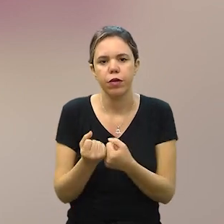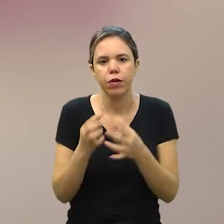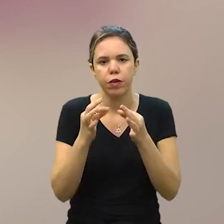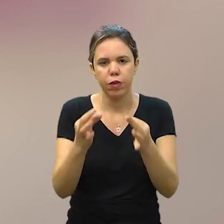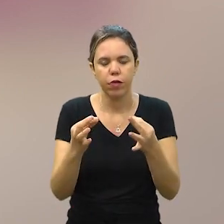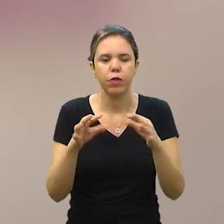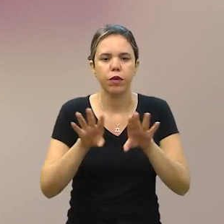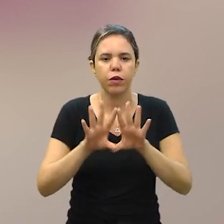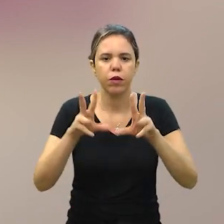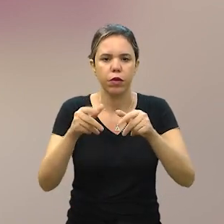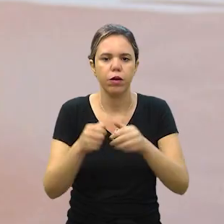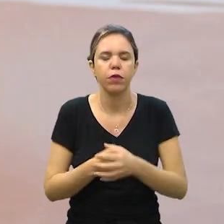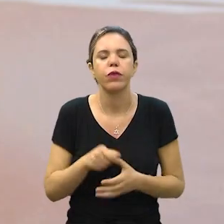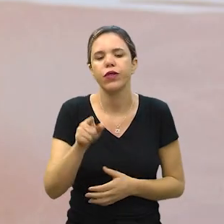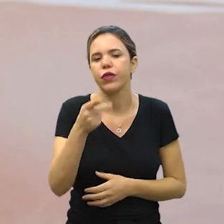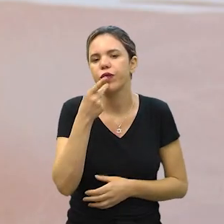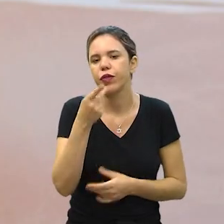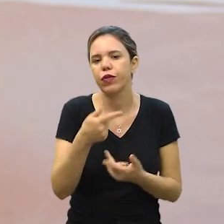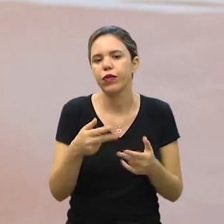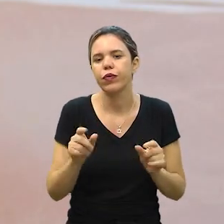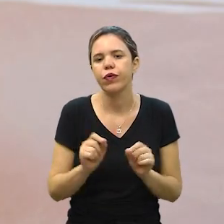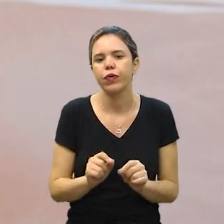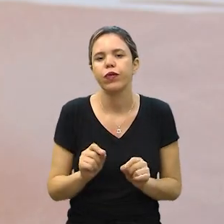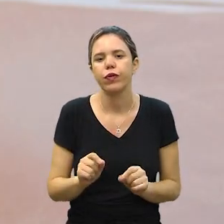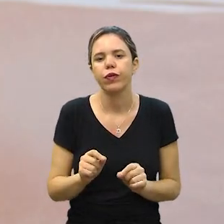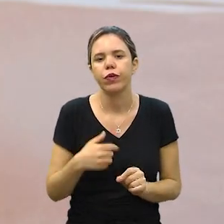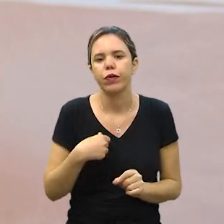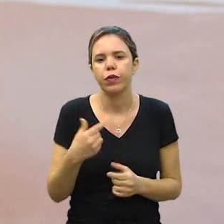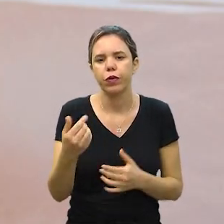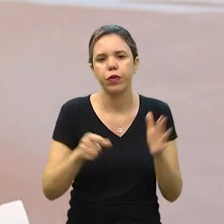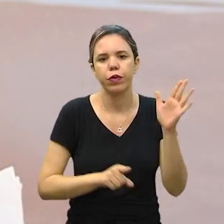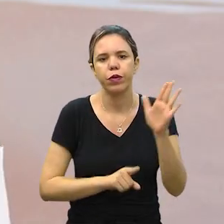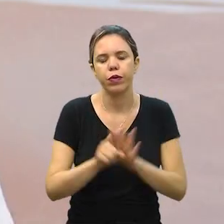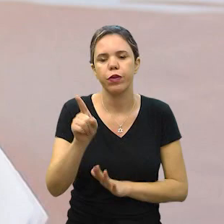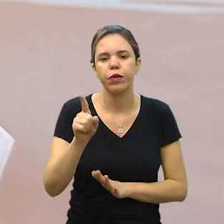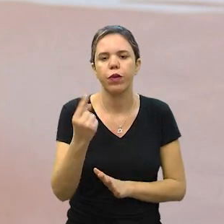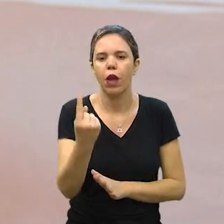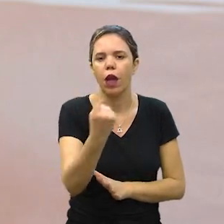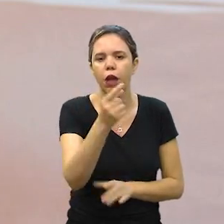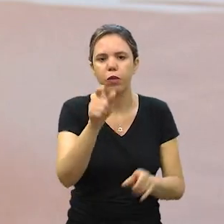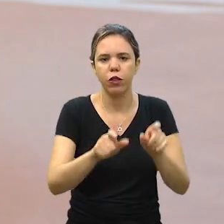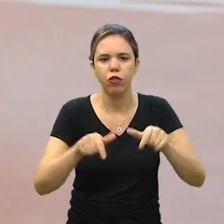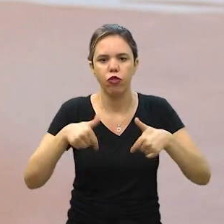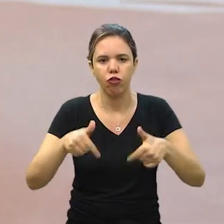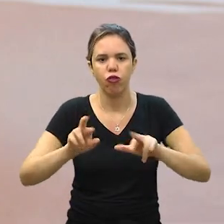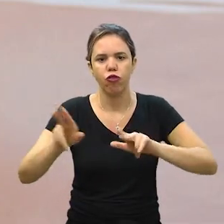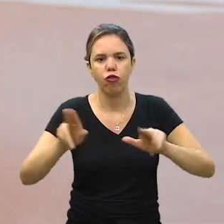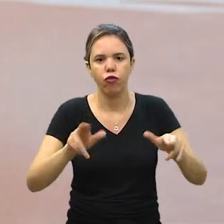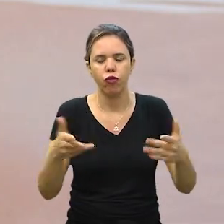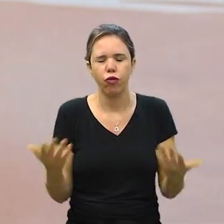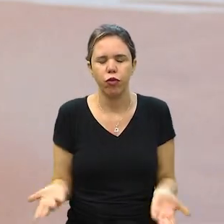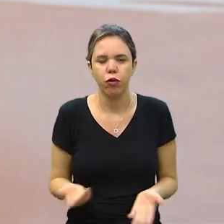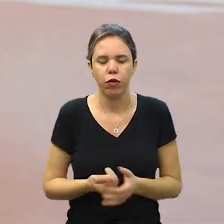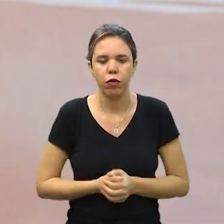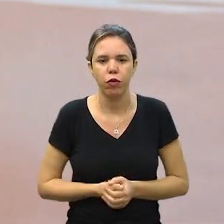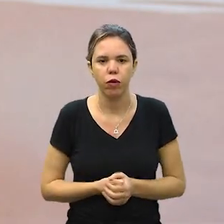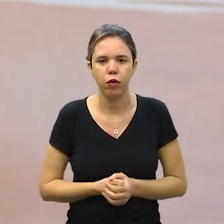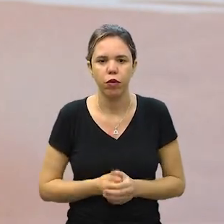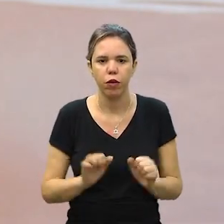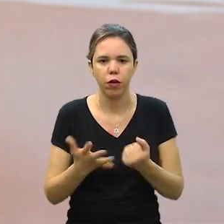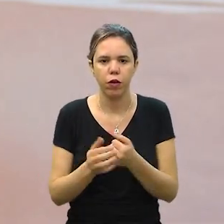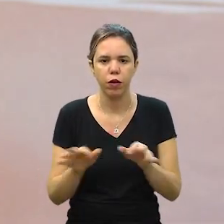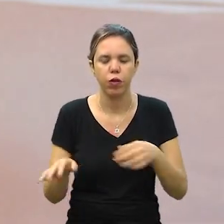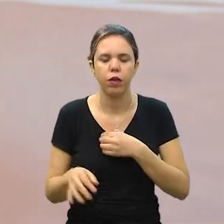acolhimento tem que ser para todos. Você falou uma coisa aí que era a minha próxima pergunta. Cada um reage de uma forma.